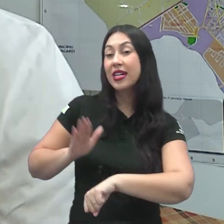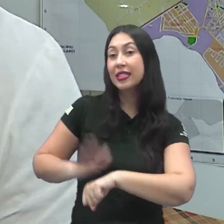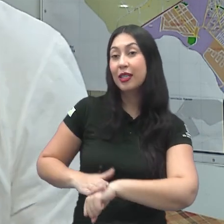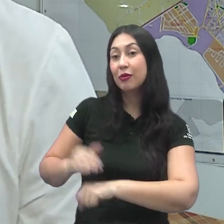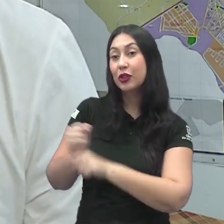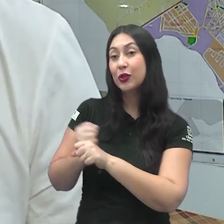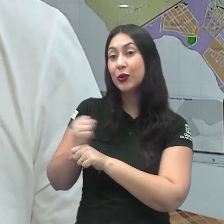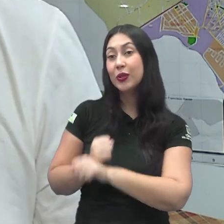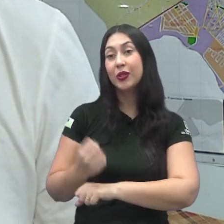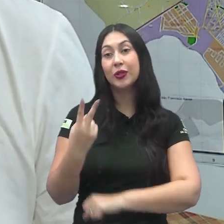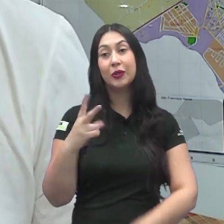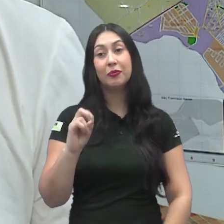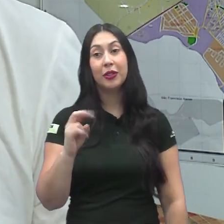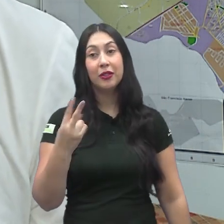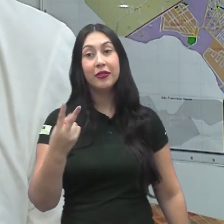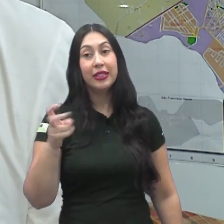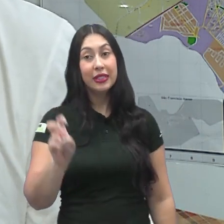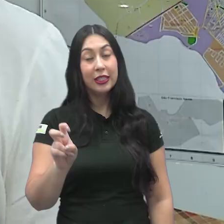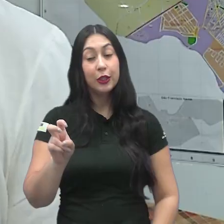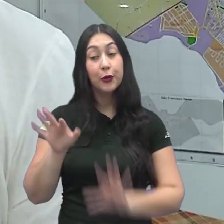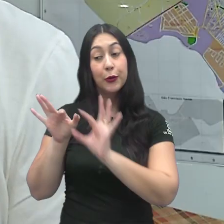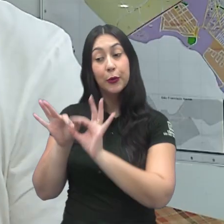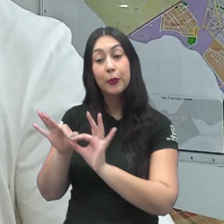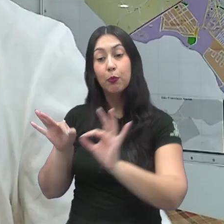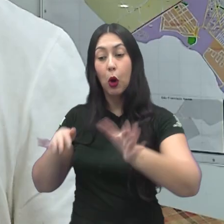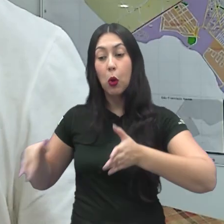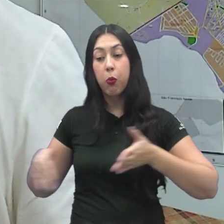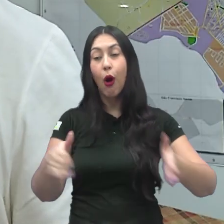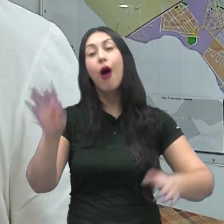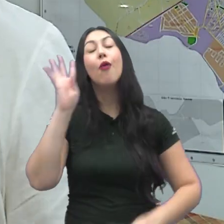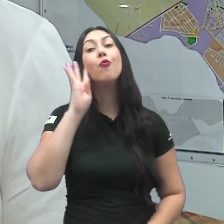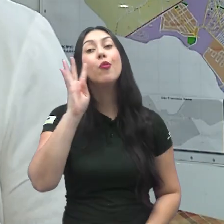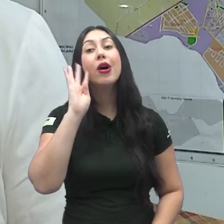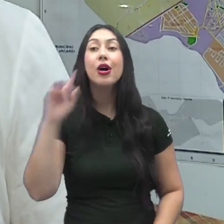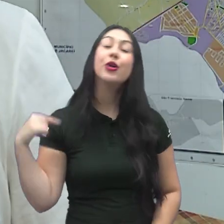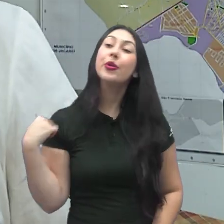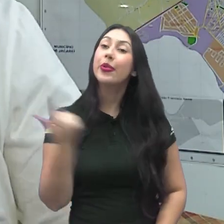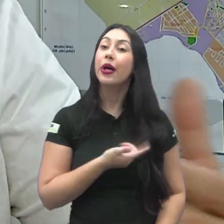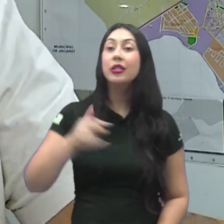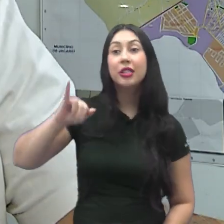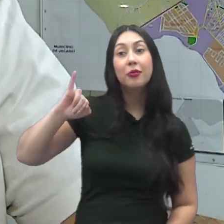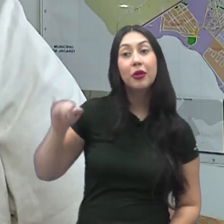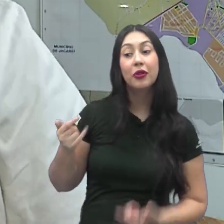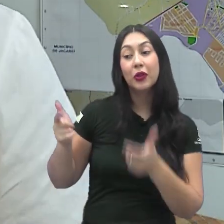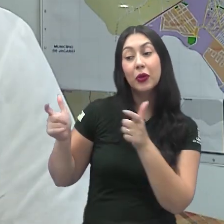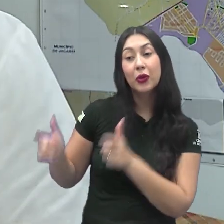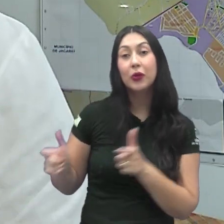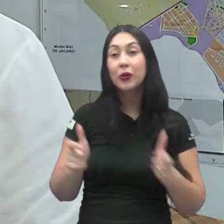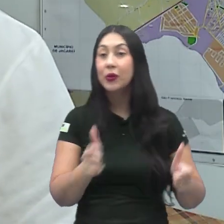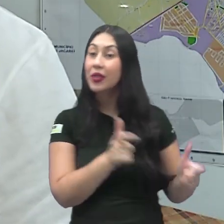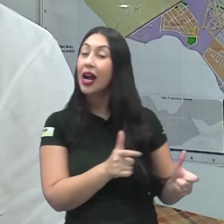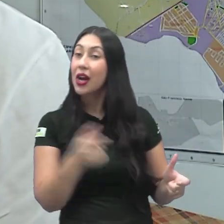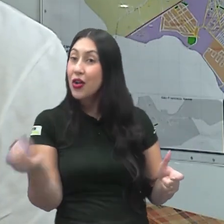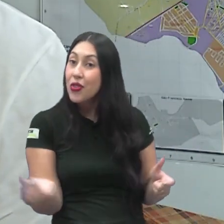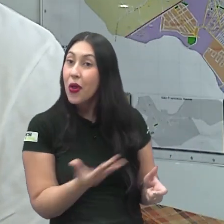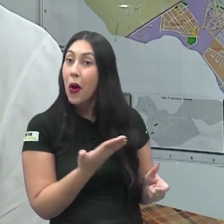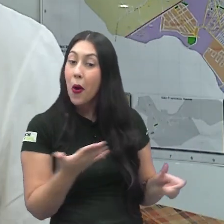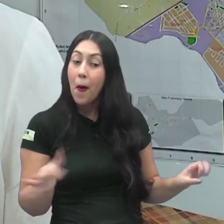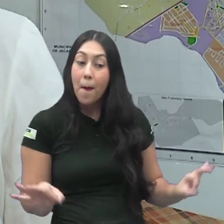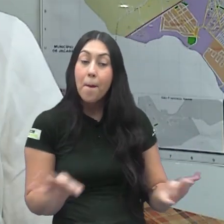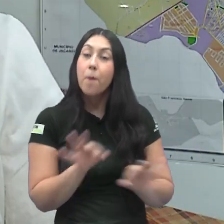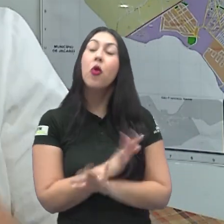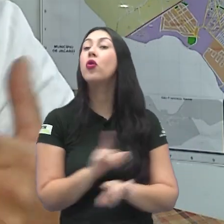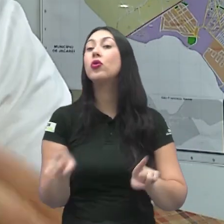realizamos agora em 2025. Foi um percurso muito legal, a gente aproveitou até vias que já tinham sido entregadas, como a Via Oeste,